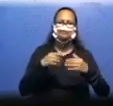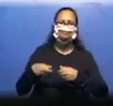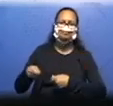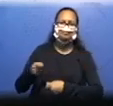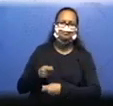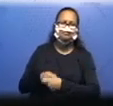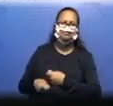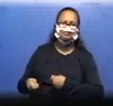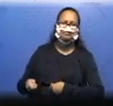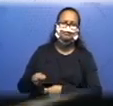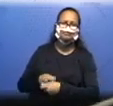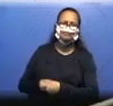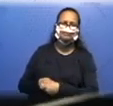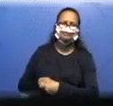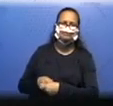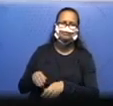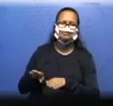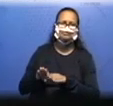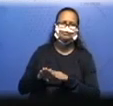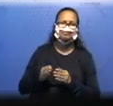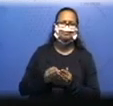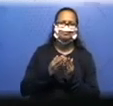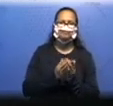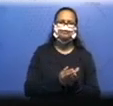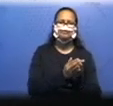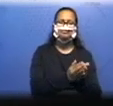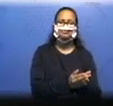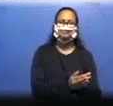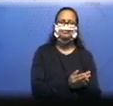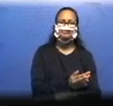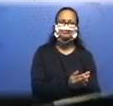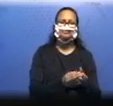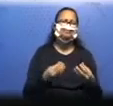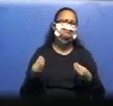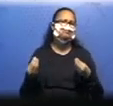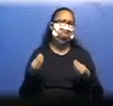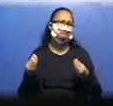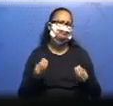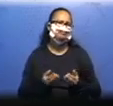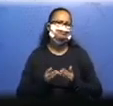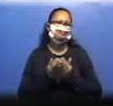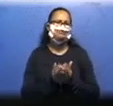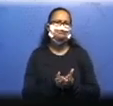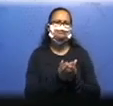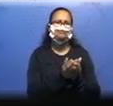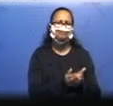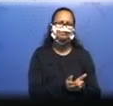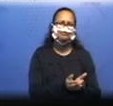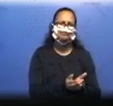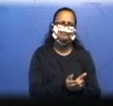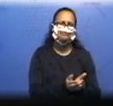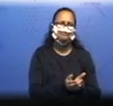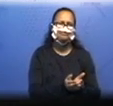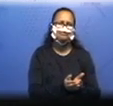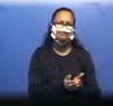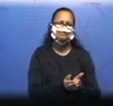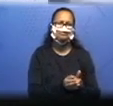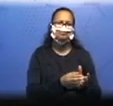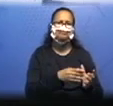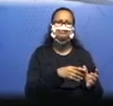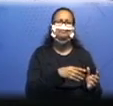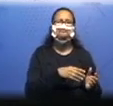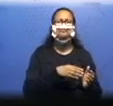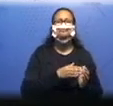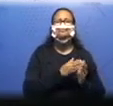e da navegação. Falou-se de como eram as navegações, as rotas que os navegadores